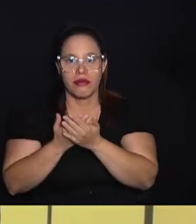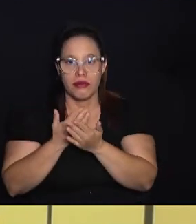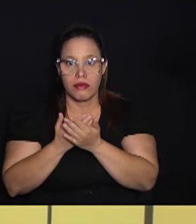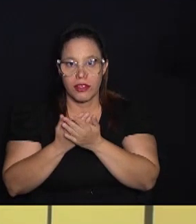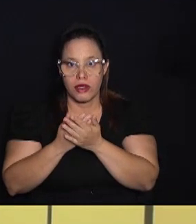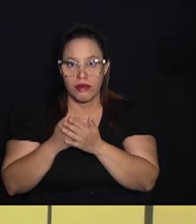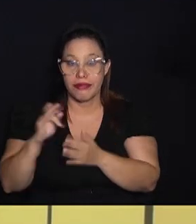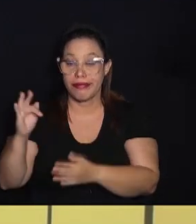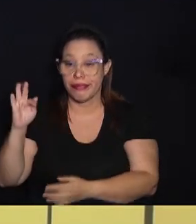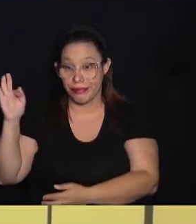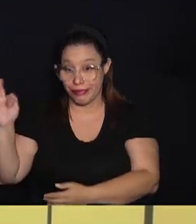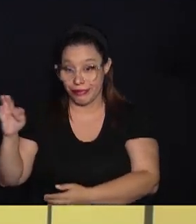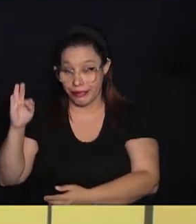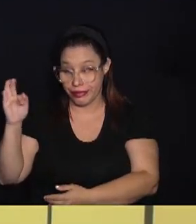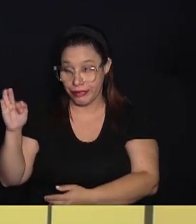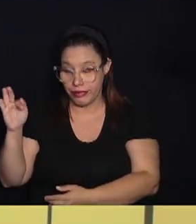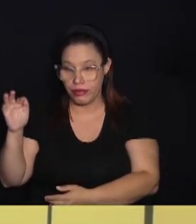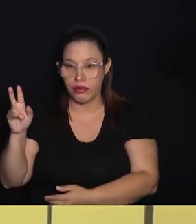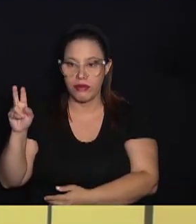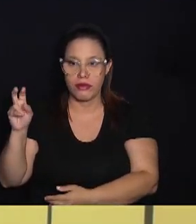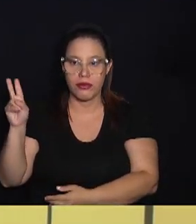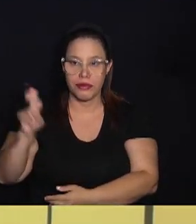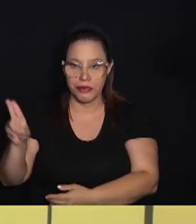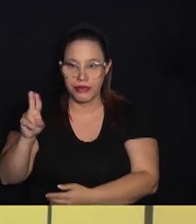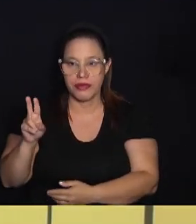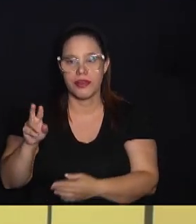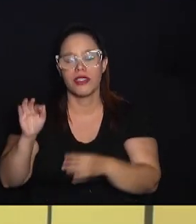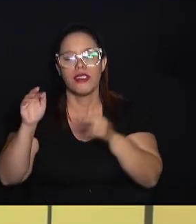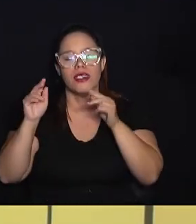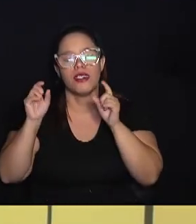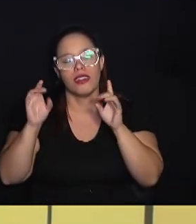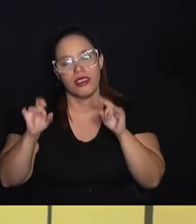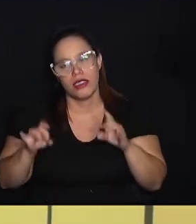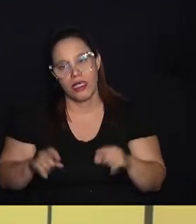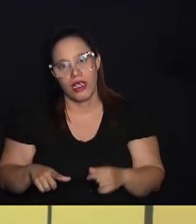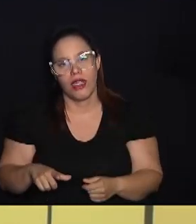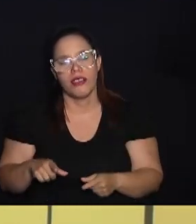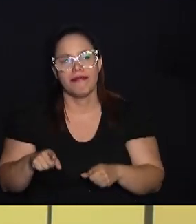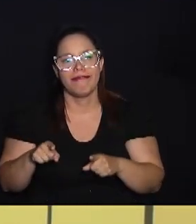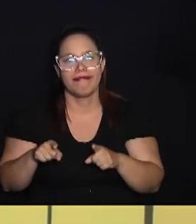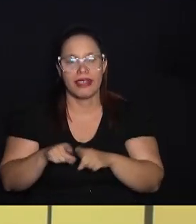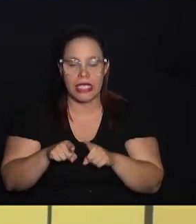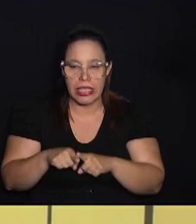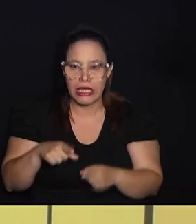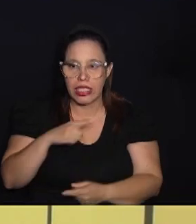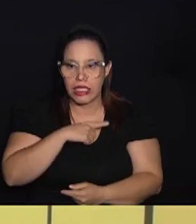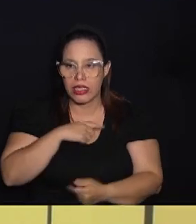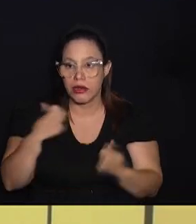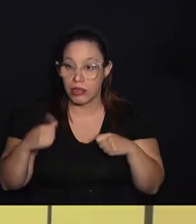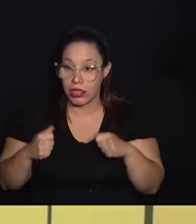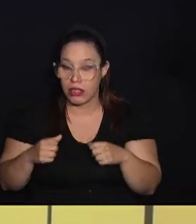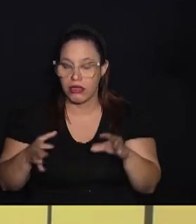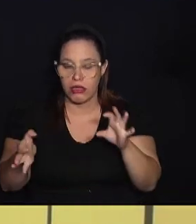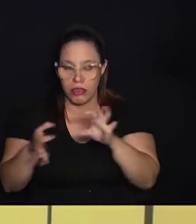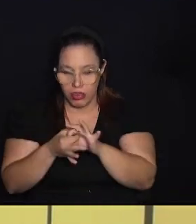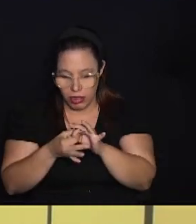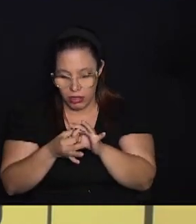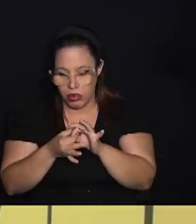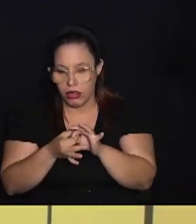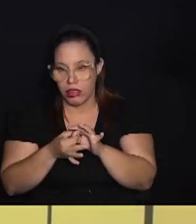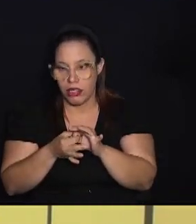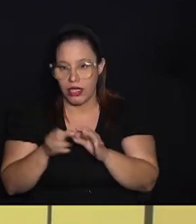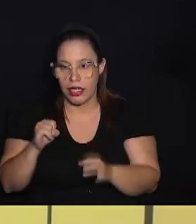faculdade né na nossa especialidade mas a gente deve sempre integrar Então dentro da